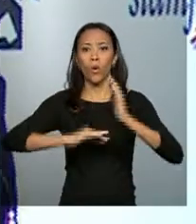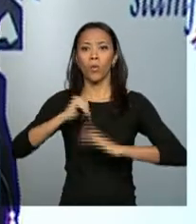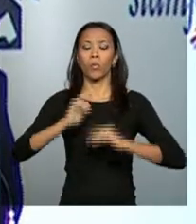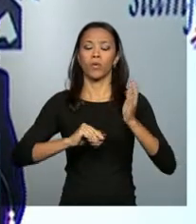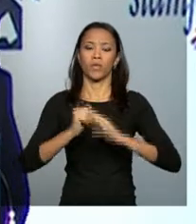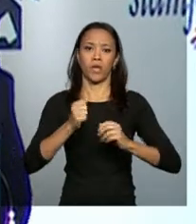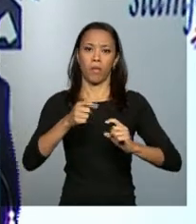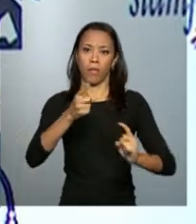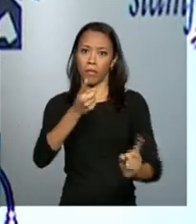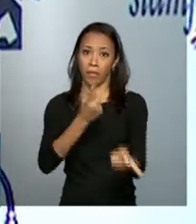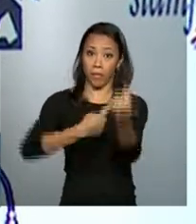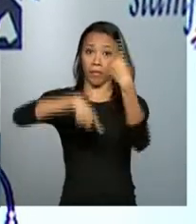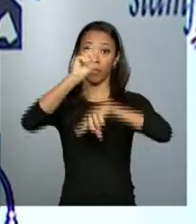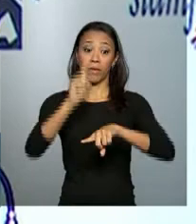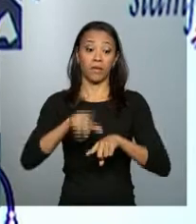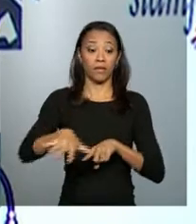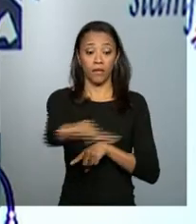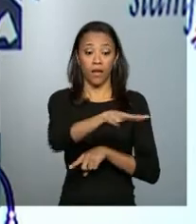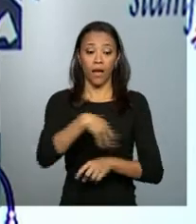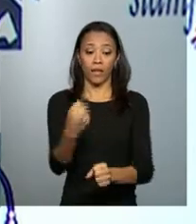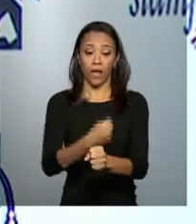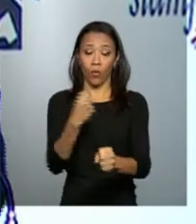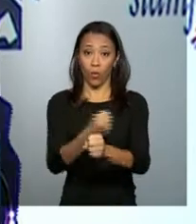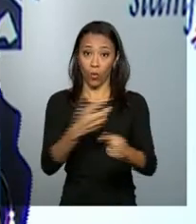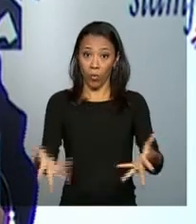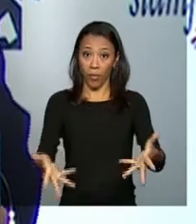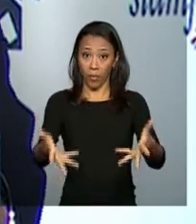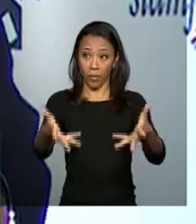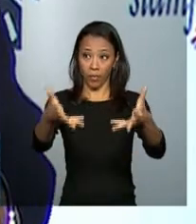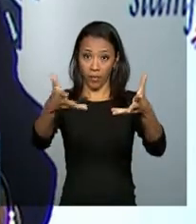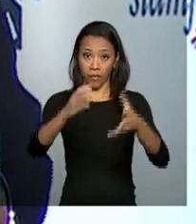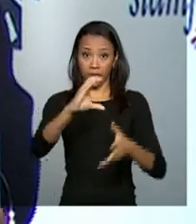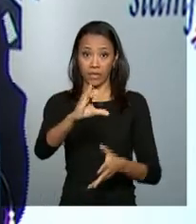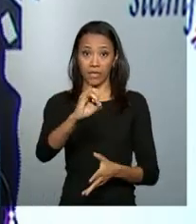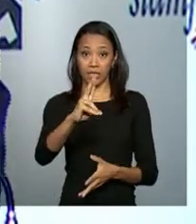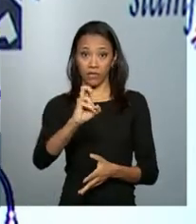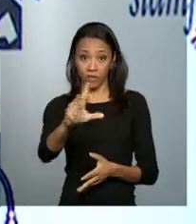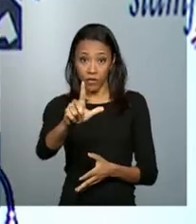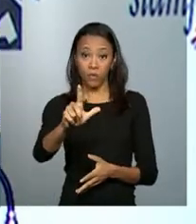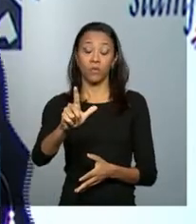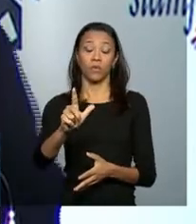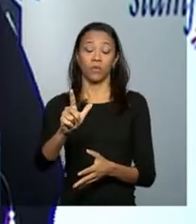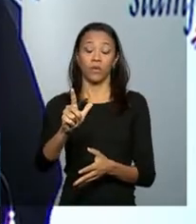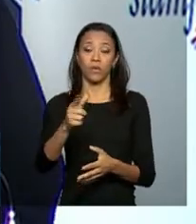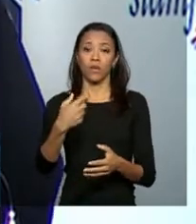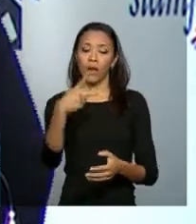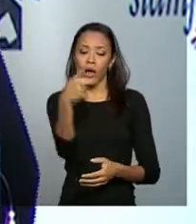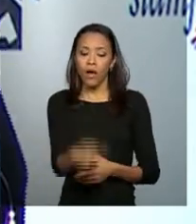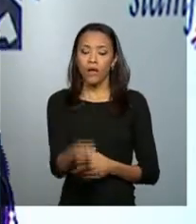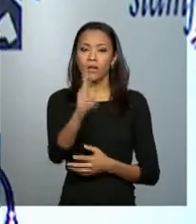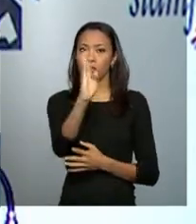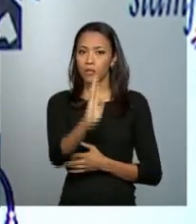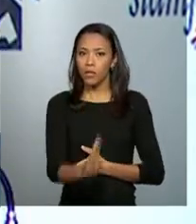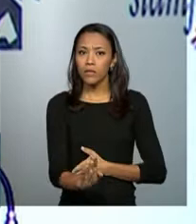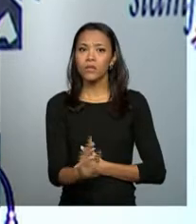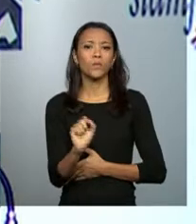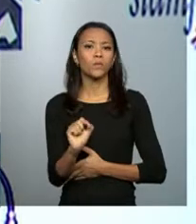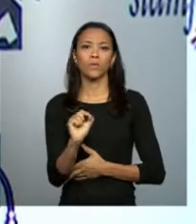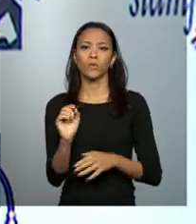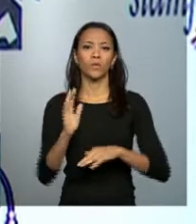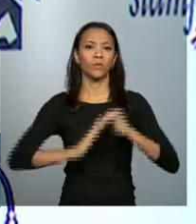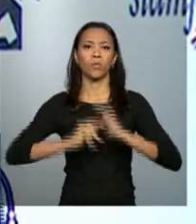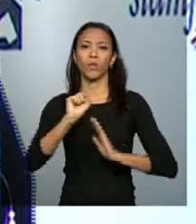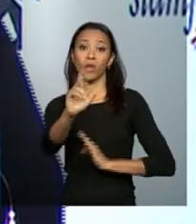evolução do setor de construção civil e pesada em nosso país e sobre o futuro